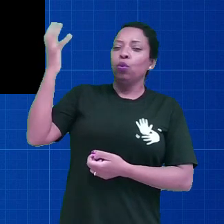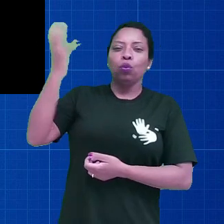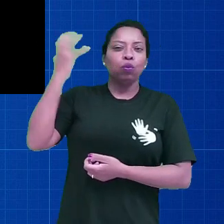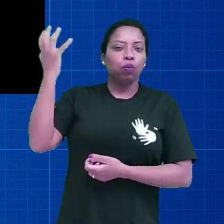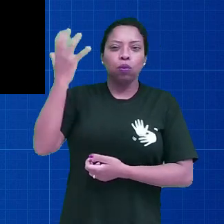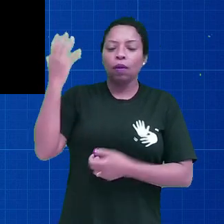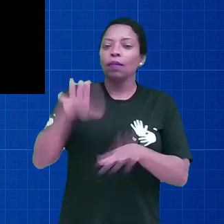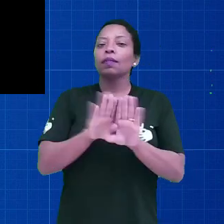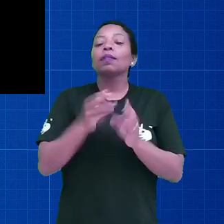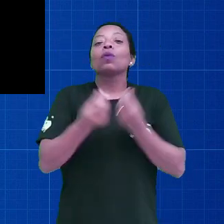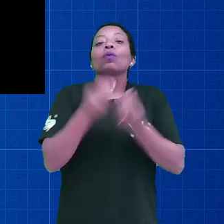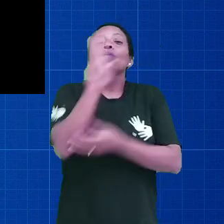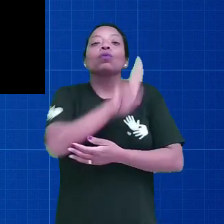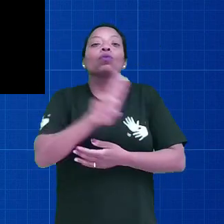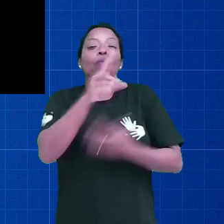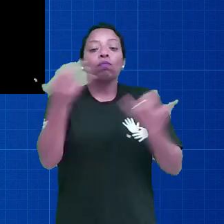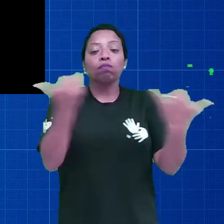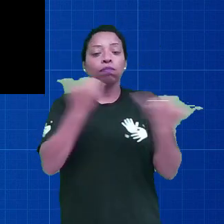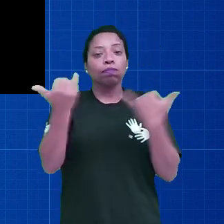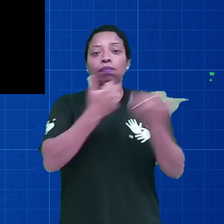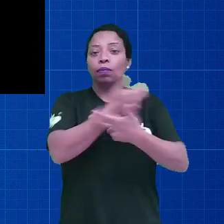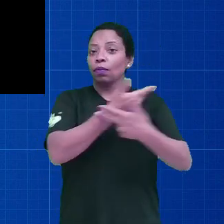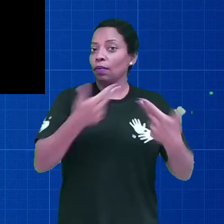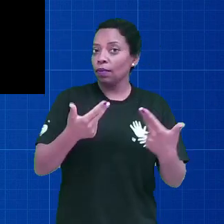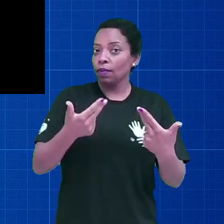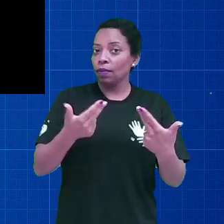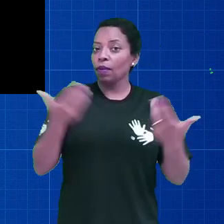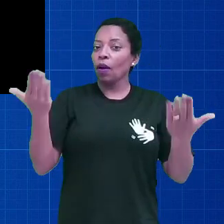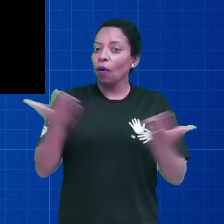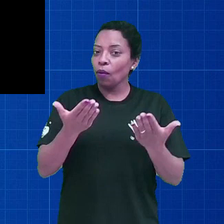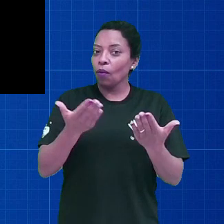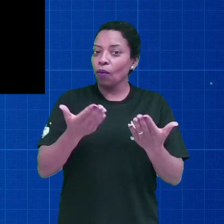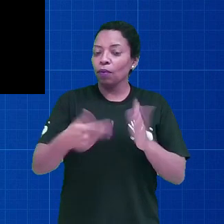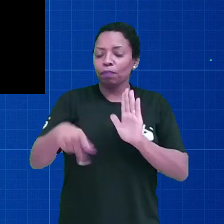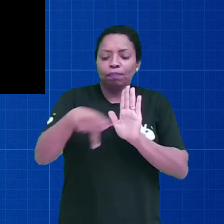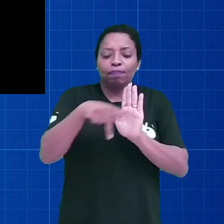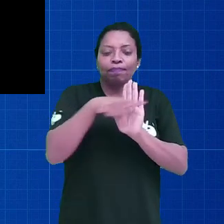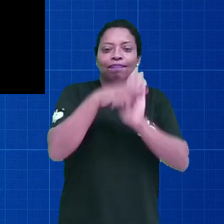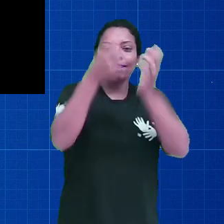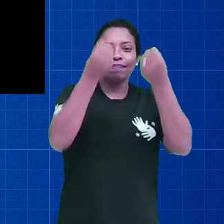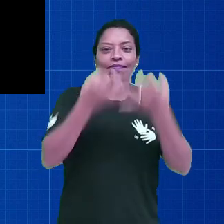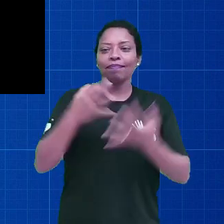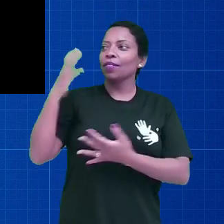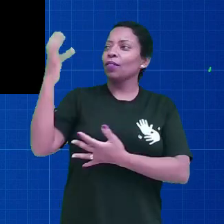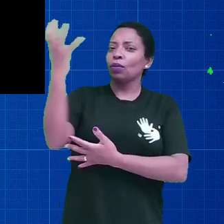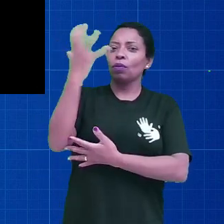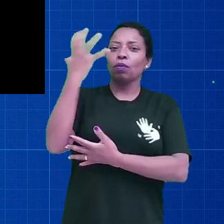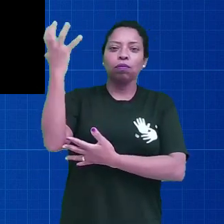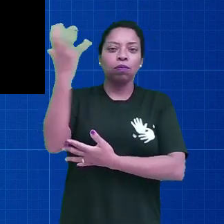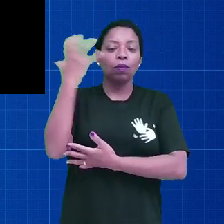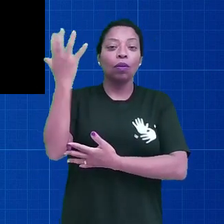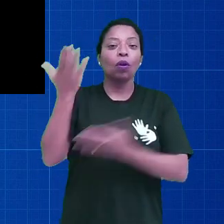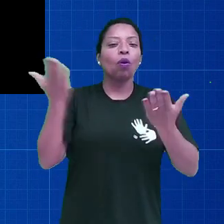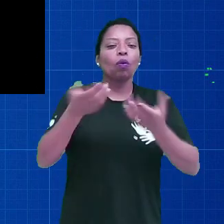uso desses dados, a gente entra na questão específica das mudanças climáticas, que hoje se fala